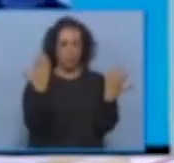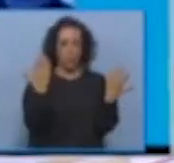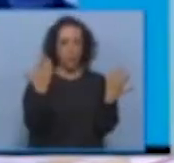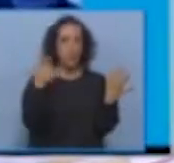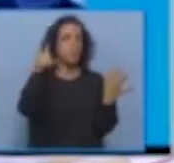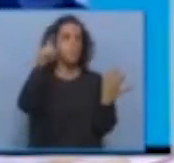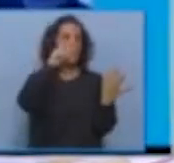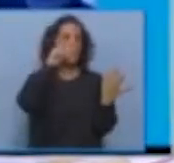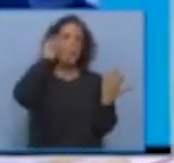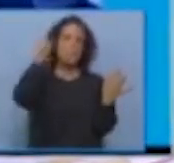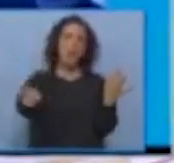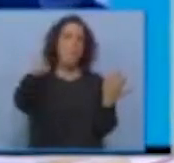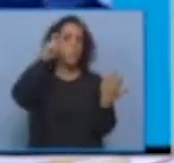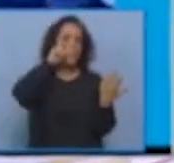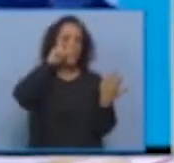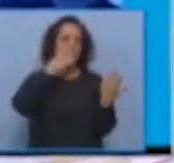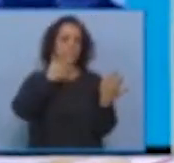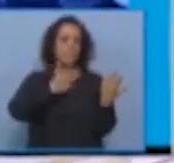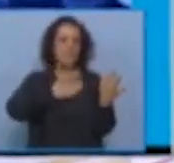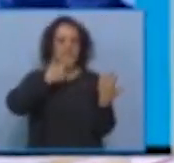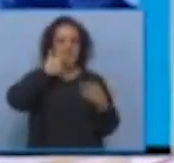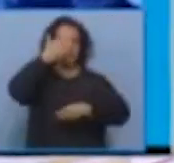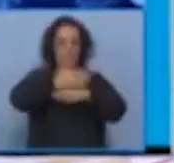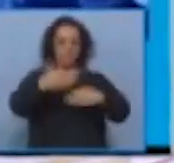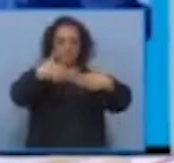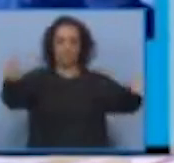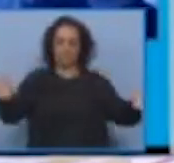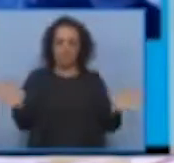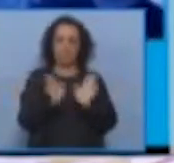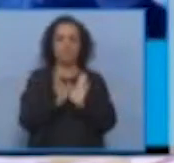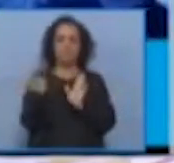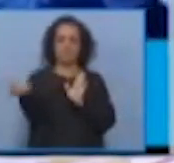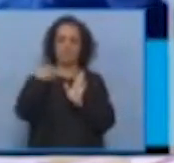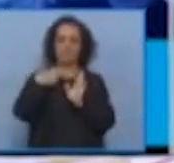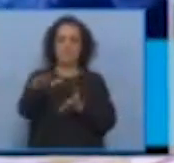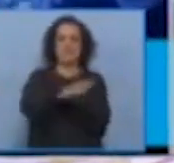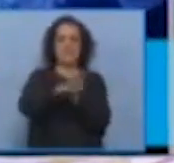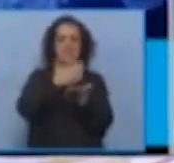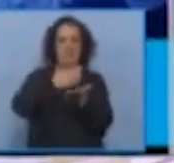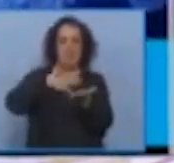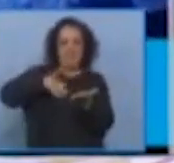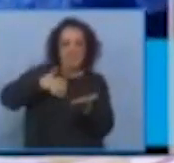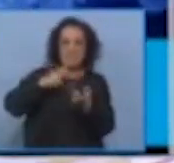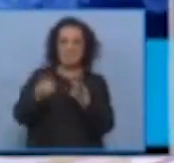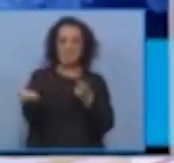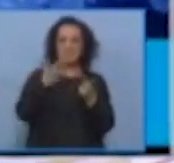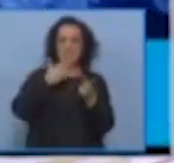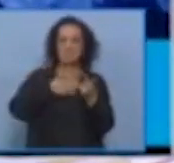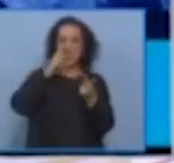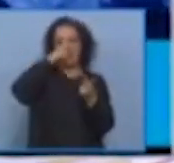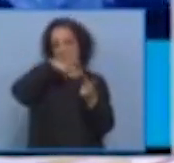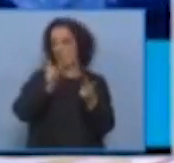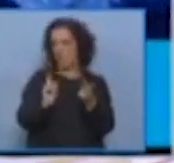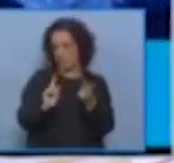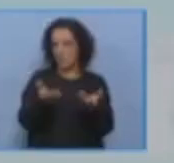protegido por uma espécie de muralha daqueles que nos inquietam ou que nos incomodam ou que vêm também com a vontade de partilhar esta